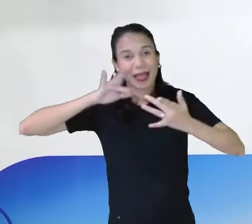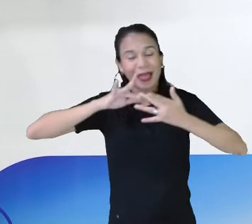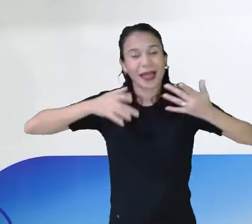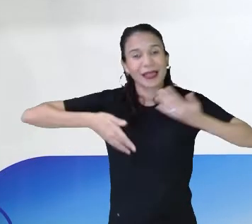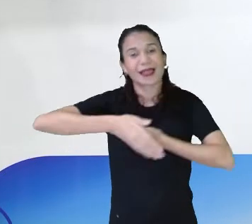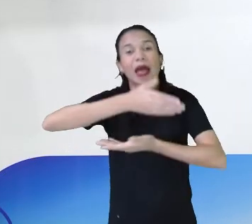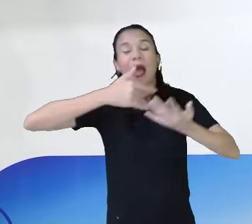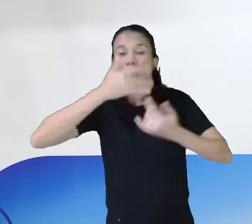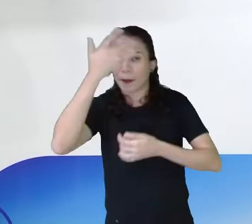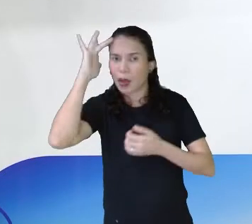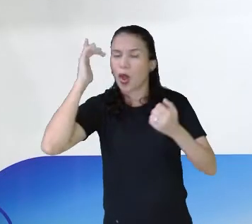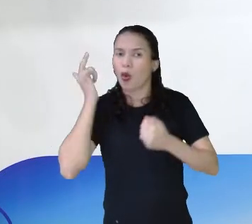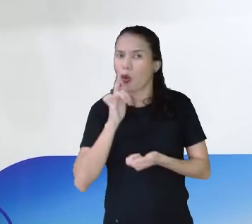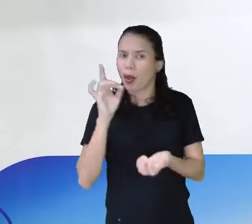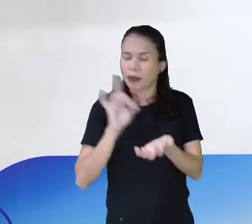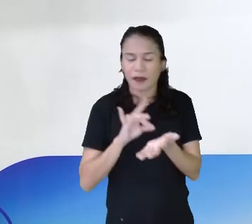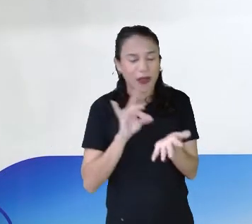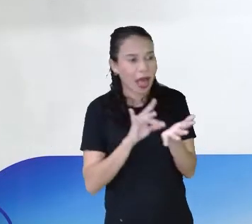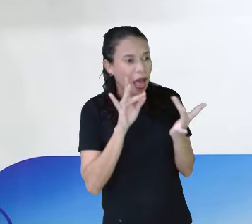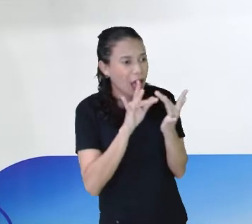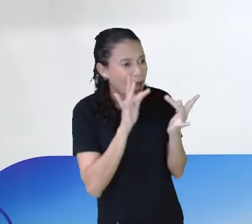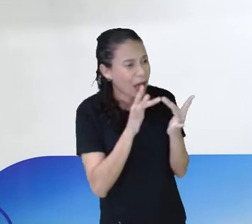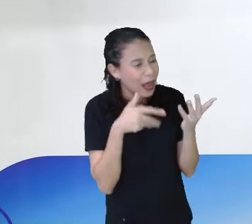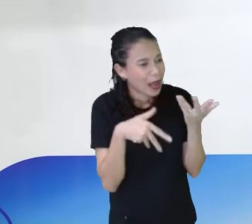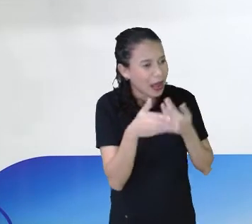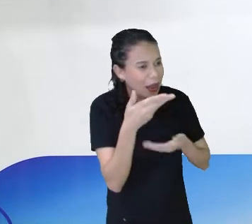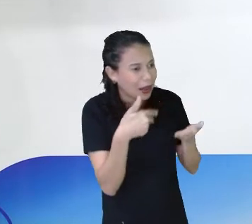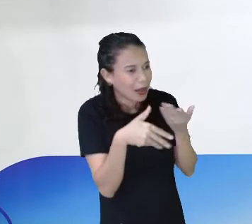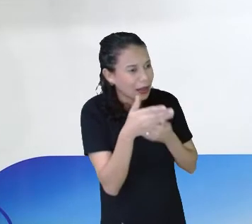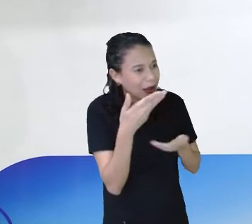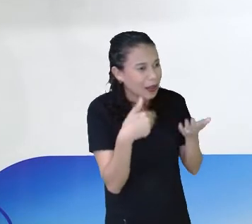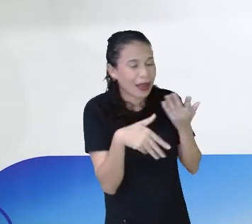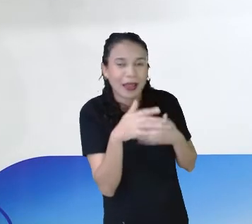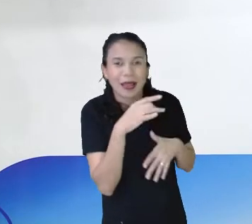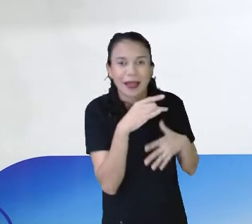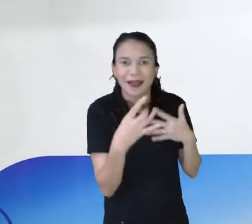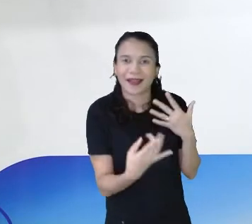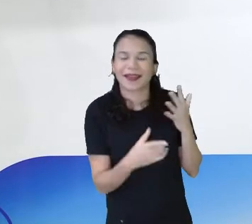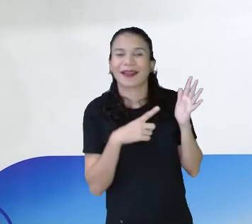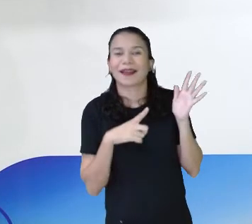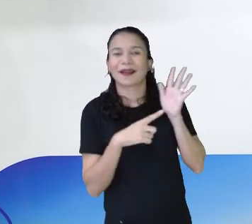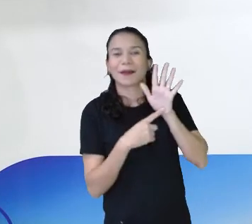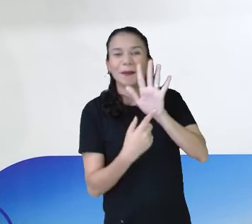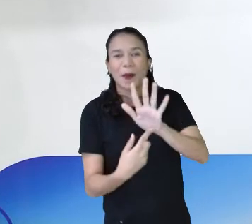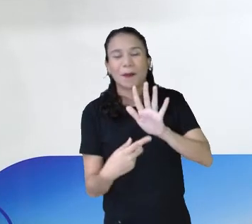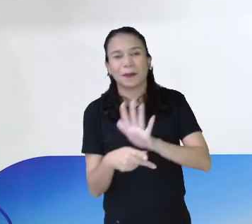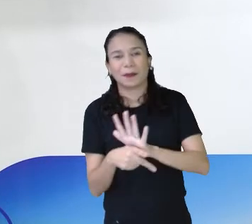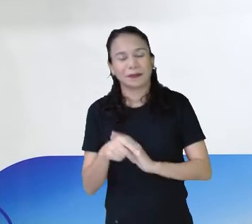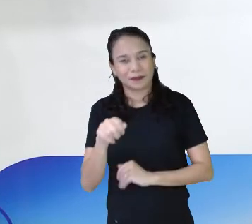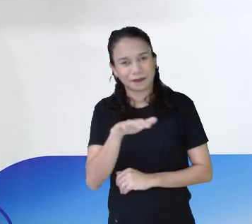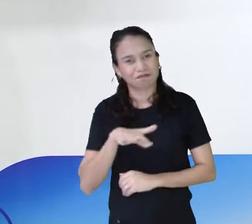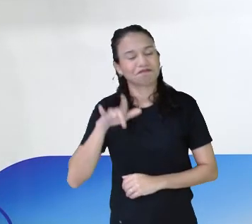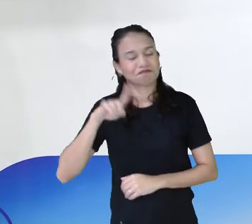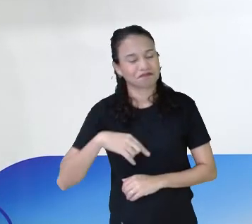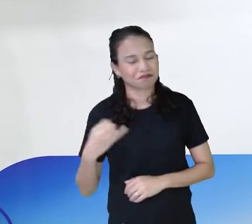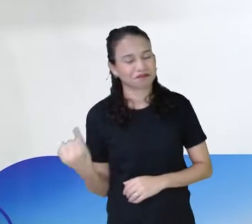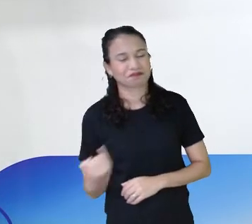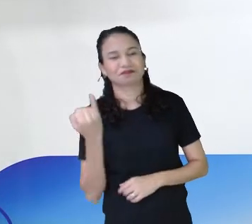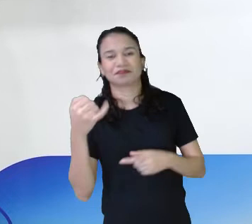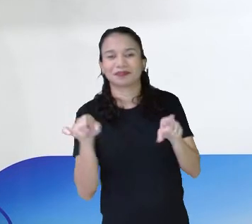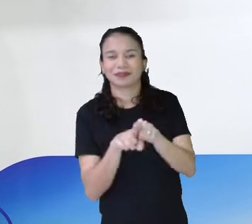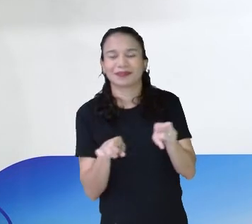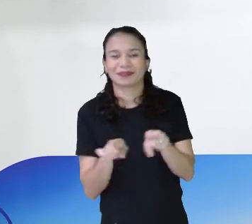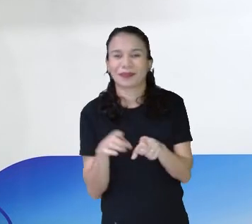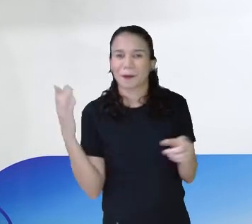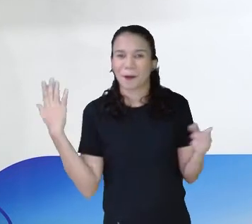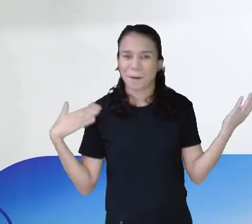interativo, é porque você consegue realmente interagir com os elementos que estão lá expostos no museu. Então, vale a pena também